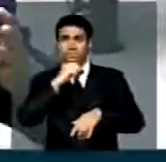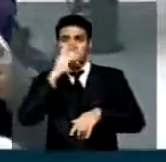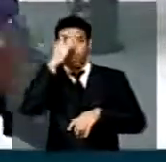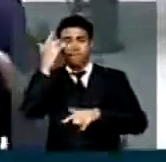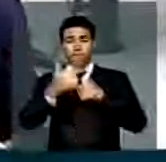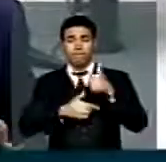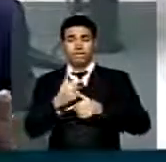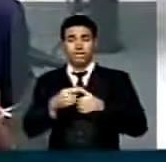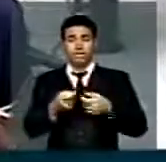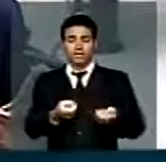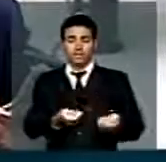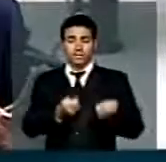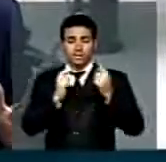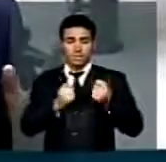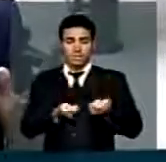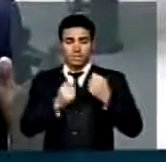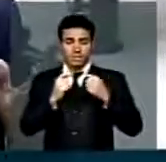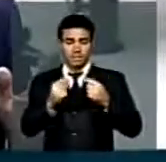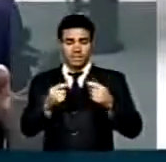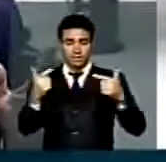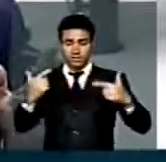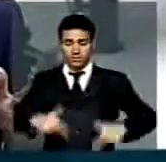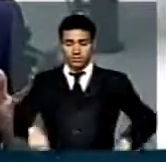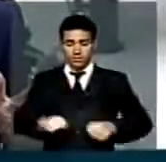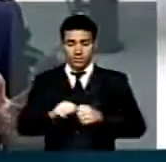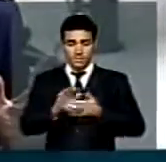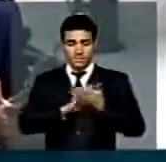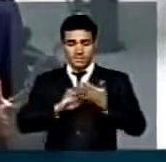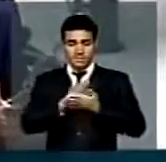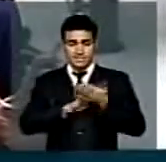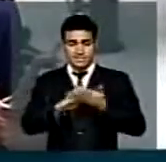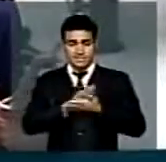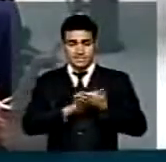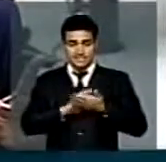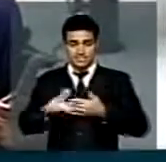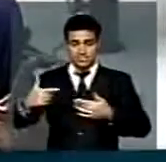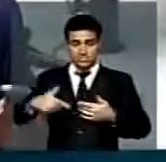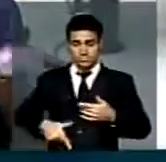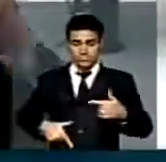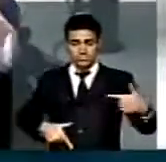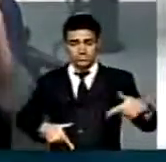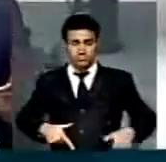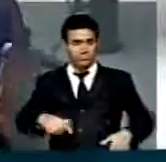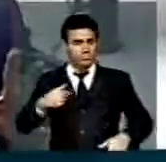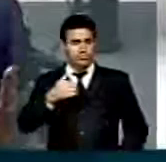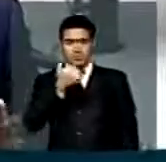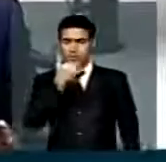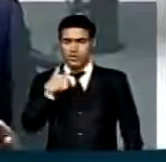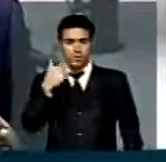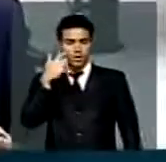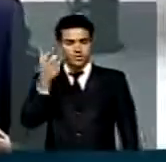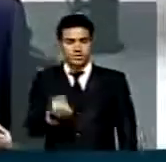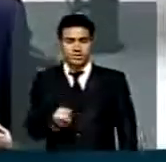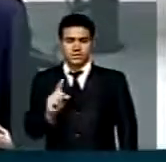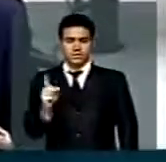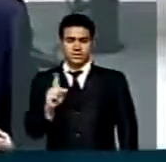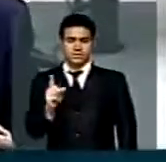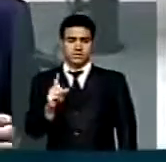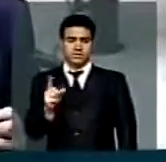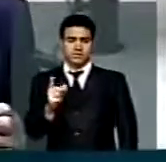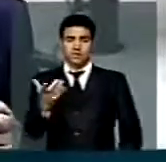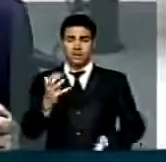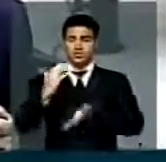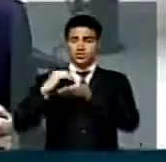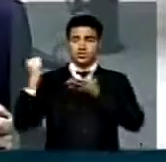pecuarista, ou proprietário, reagindo, inclusive se armando, porque eles dizem: nós não aceitamos mais esse absurdo que querem nos